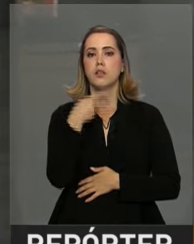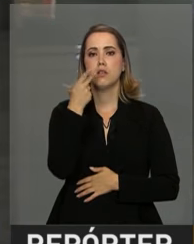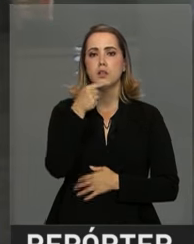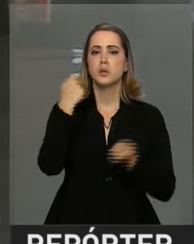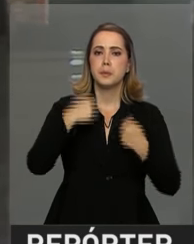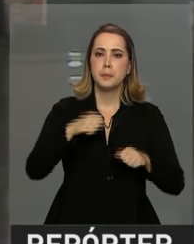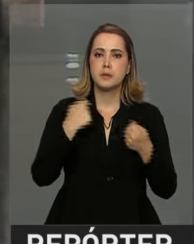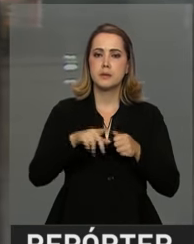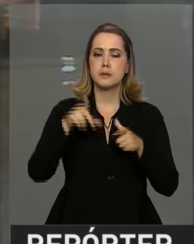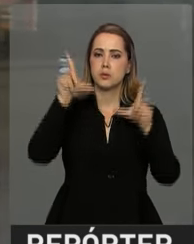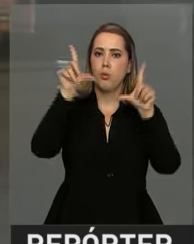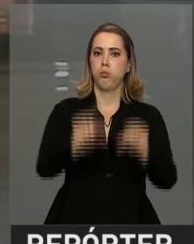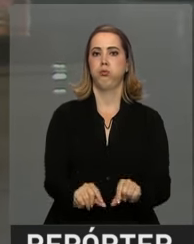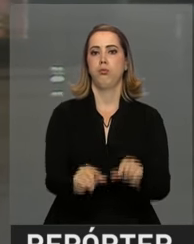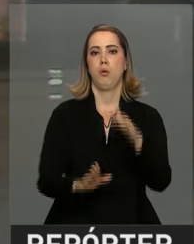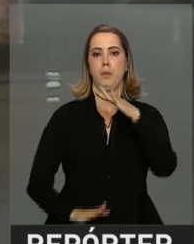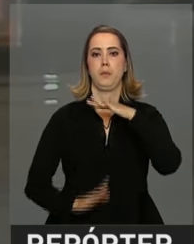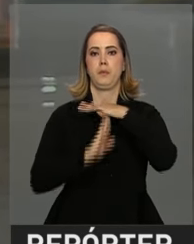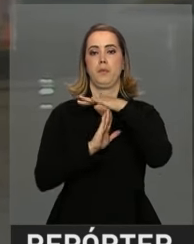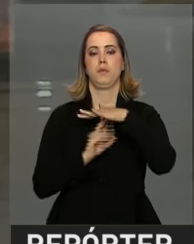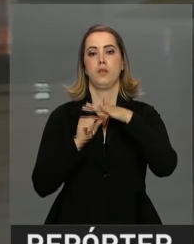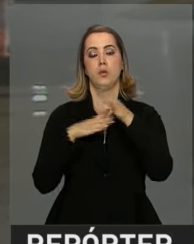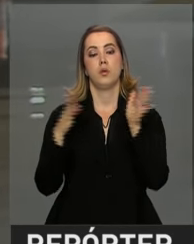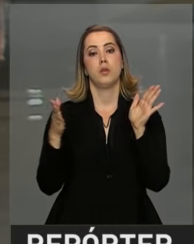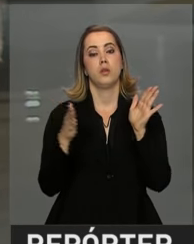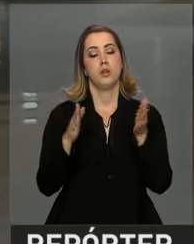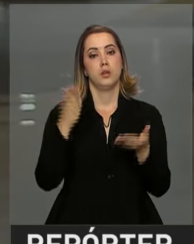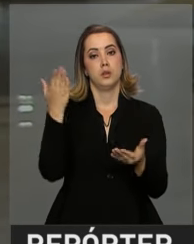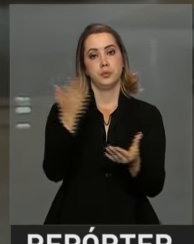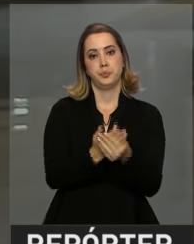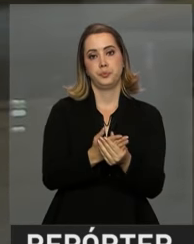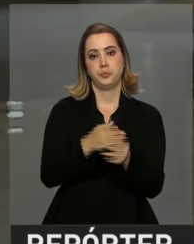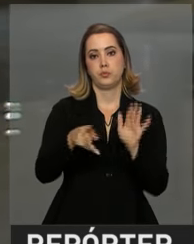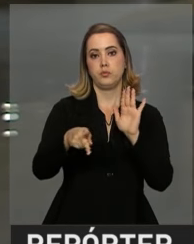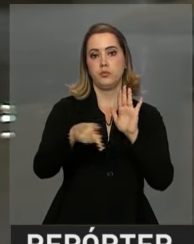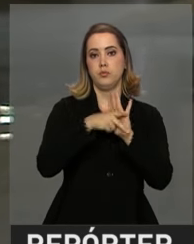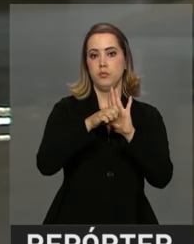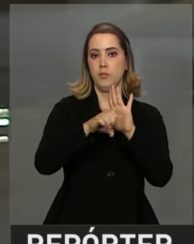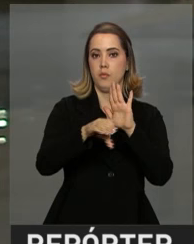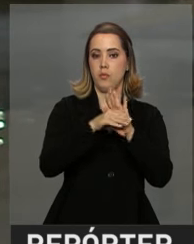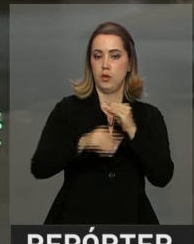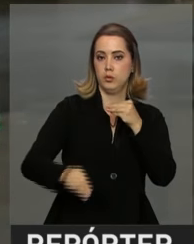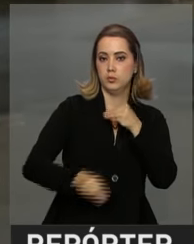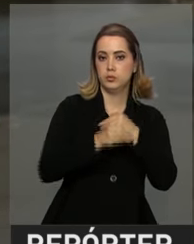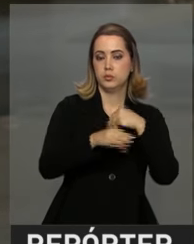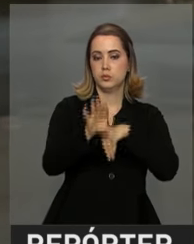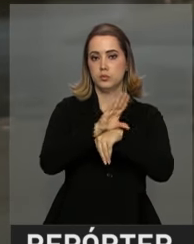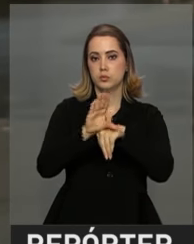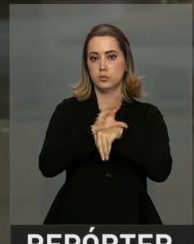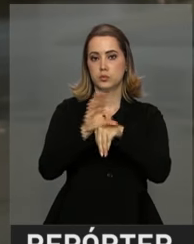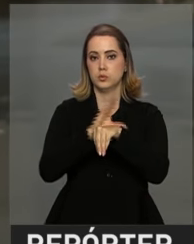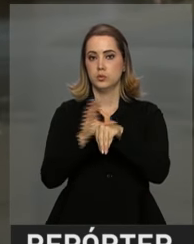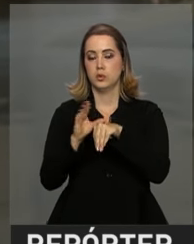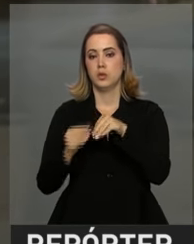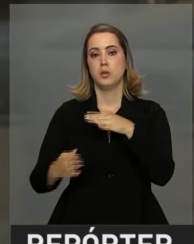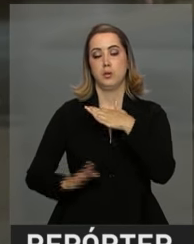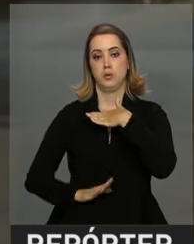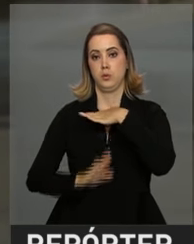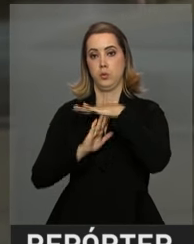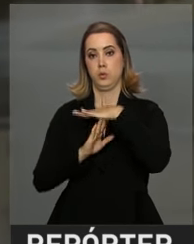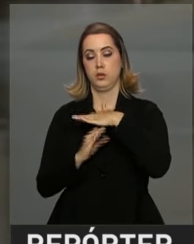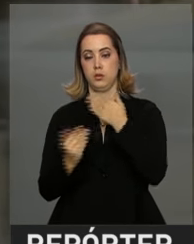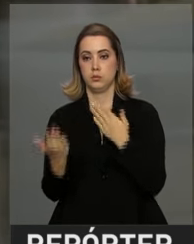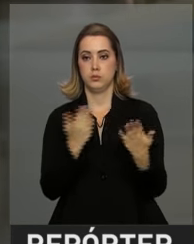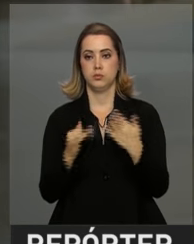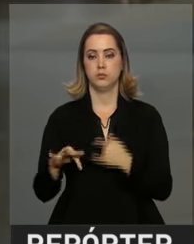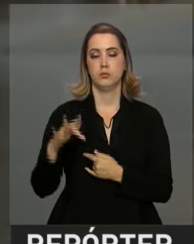públicos com a aprovação da proposta de emenda à Constituição que limita o crescimento dos gastos à inflação do ano anterior. Essa